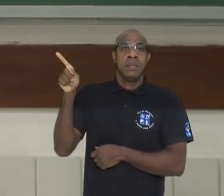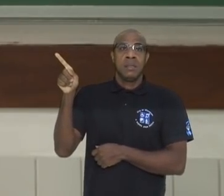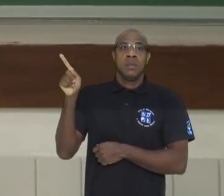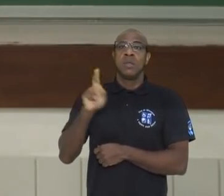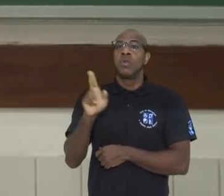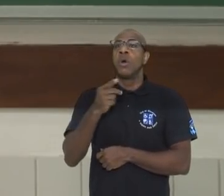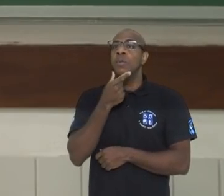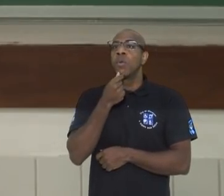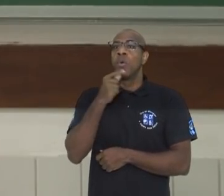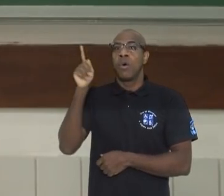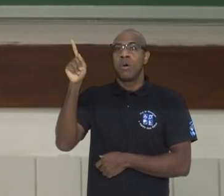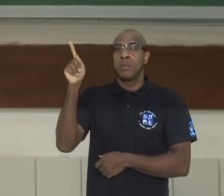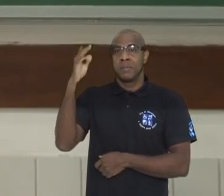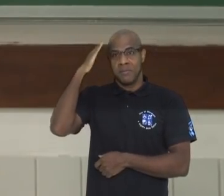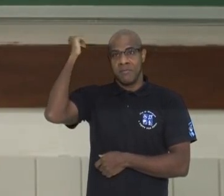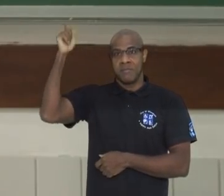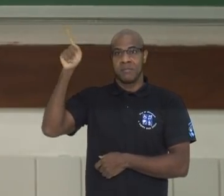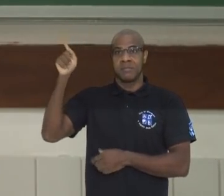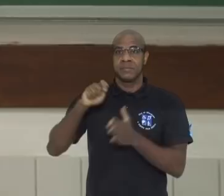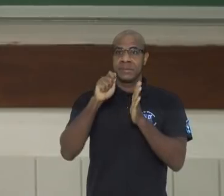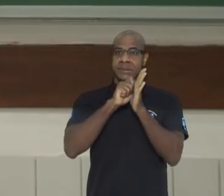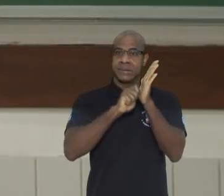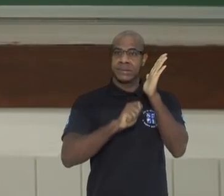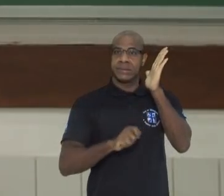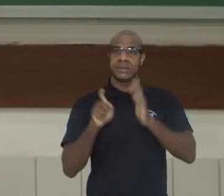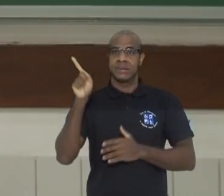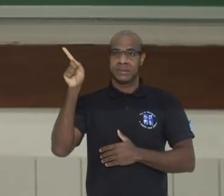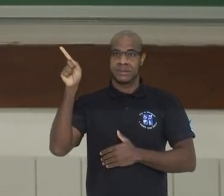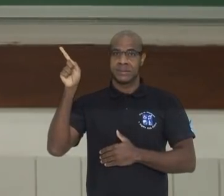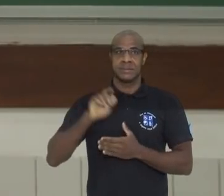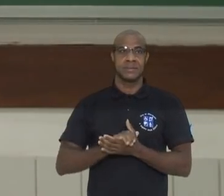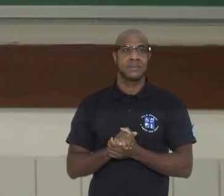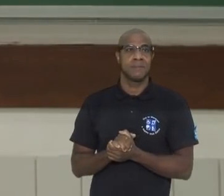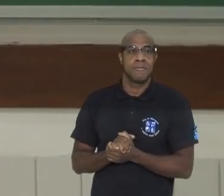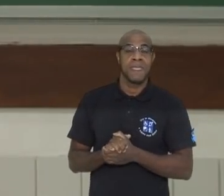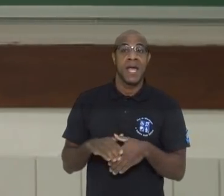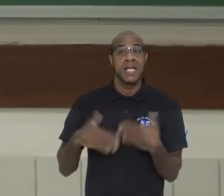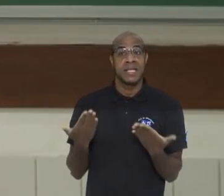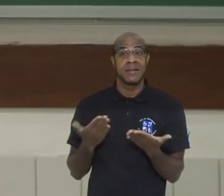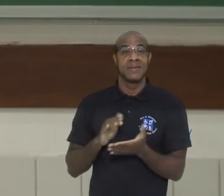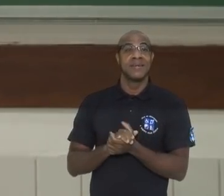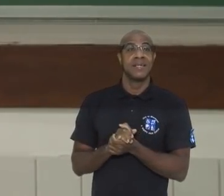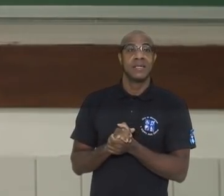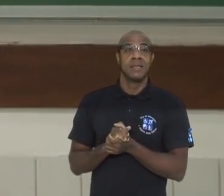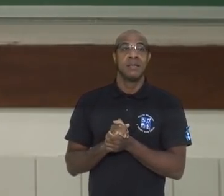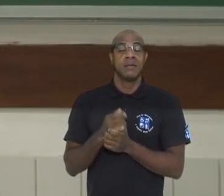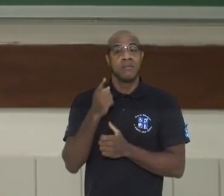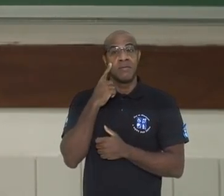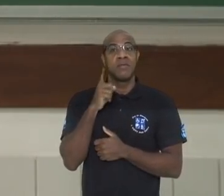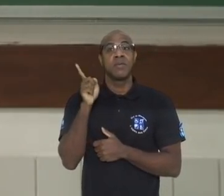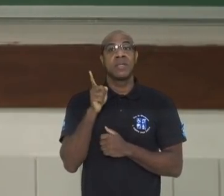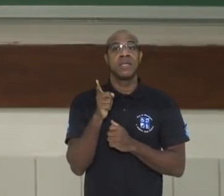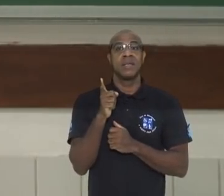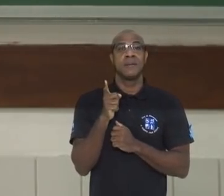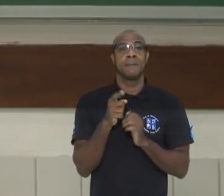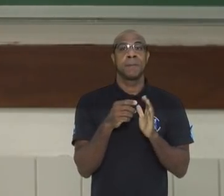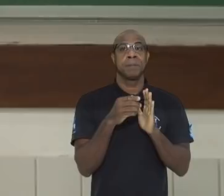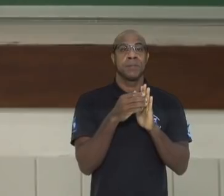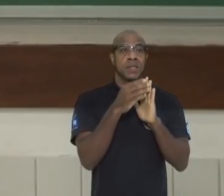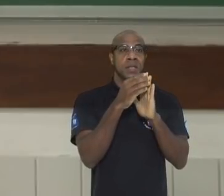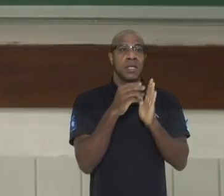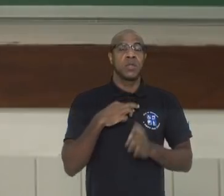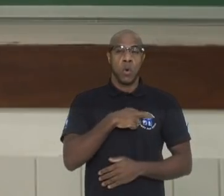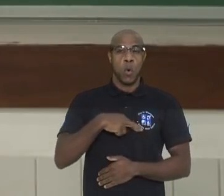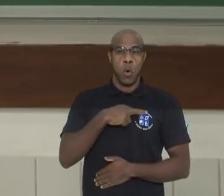Antoine Saint-Exupéry. Vamos começar? Então, nós vamos ver aqui primeiro uma crítica sobre esse